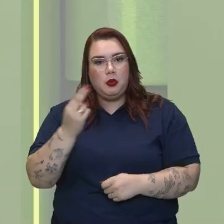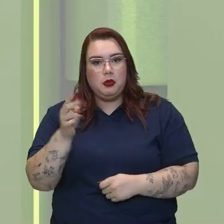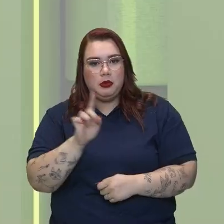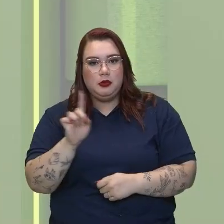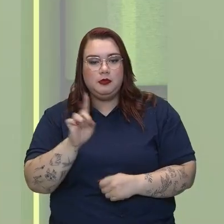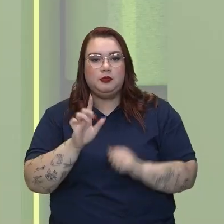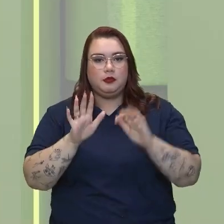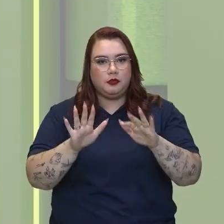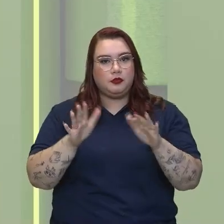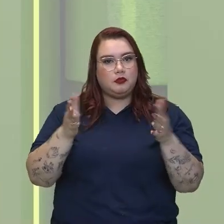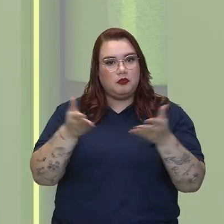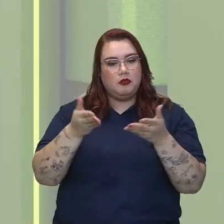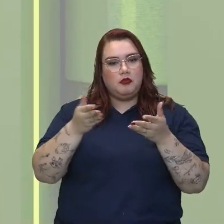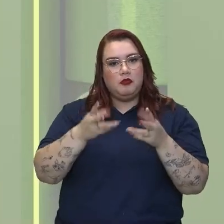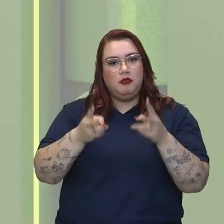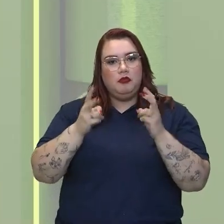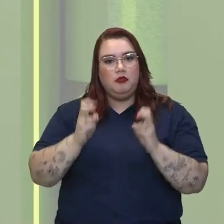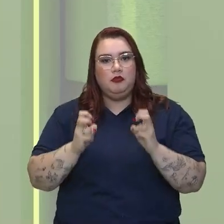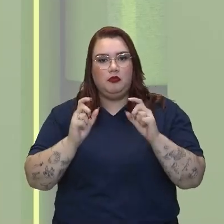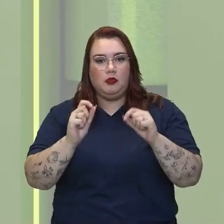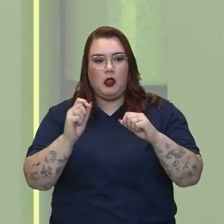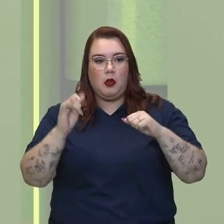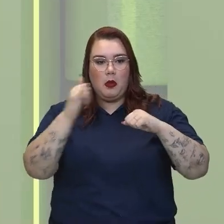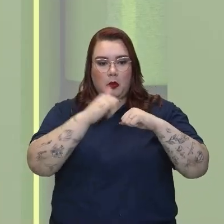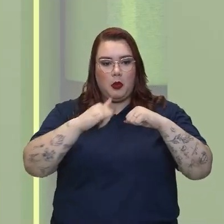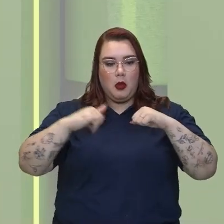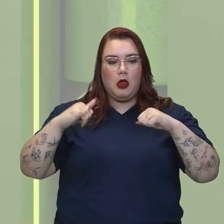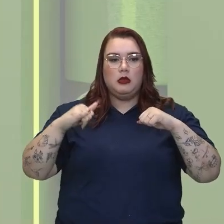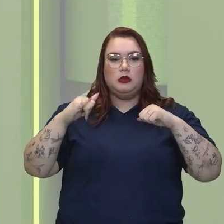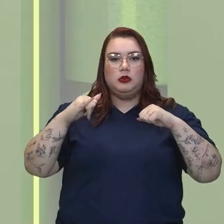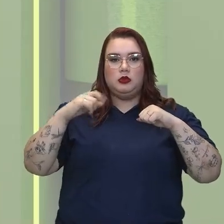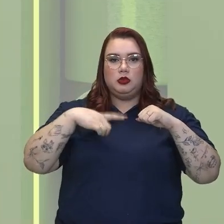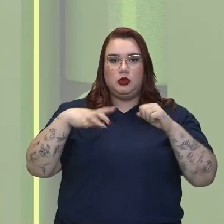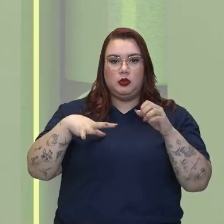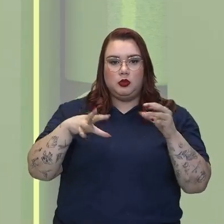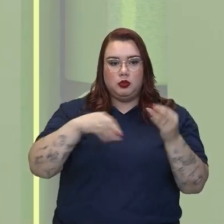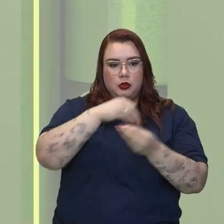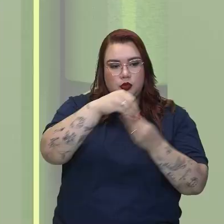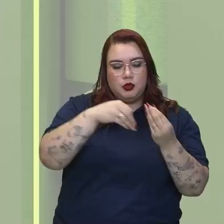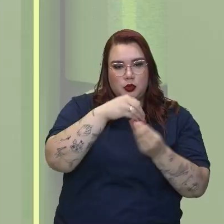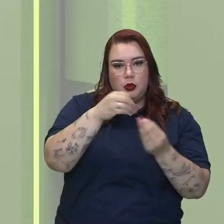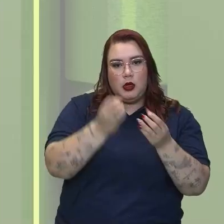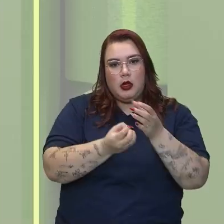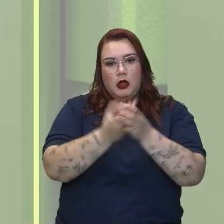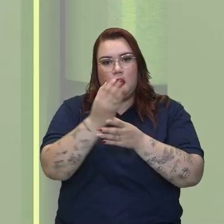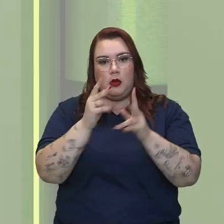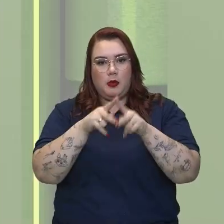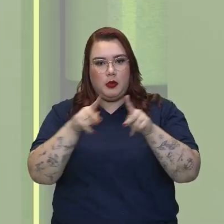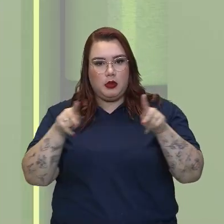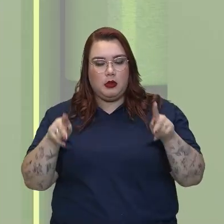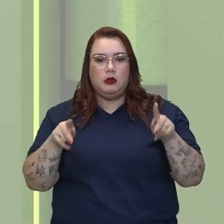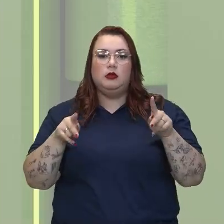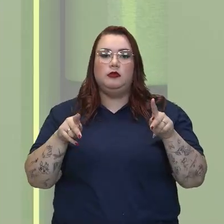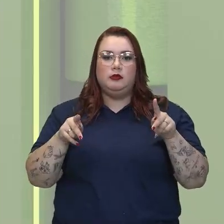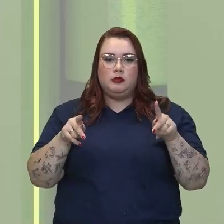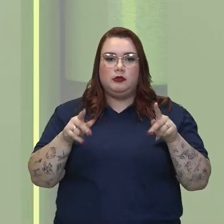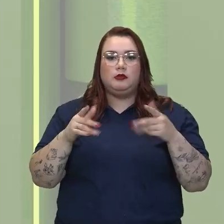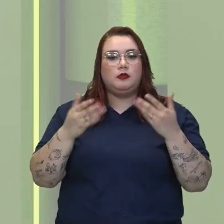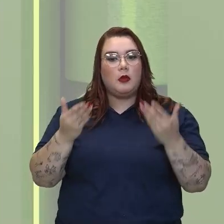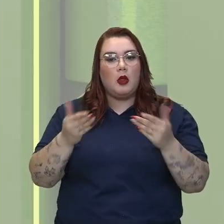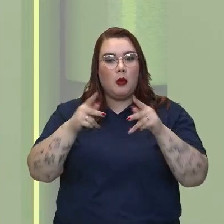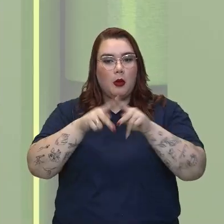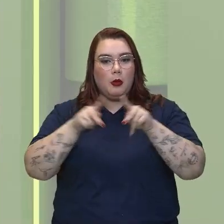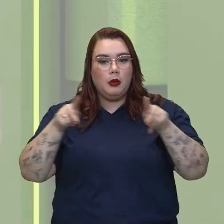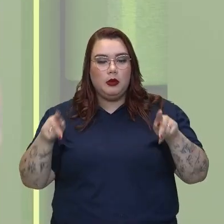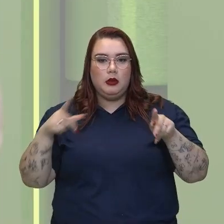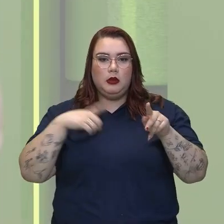imagina que os aminoácidos se juntam e formam proteínas. Essas proteínas, elas têm